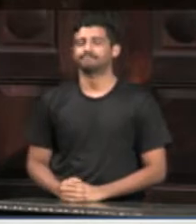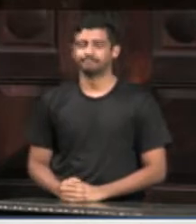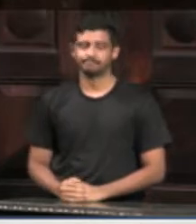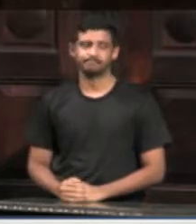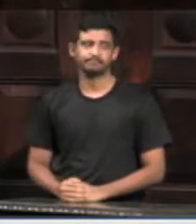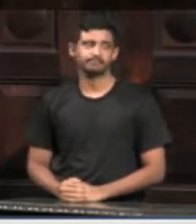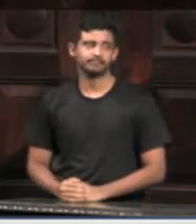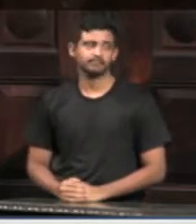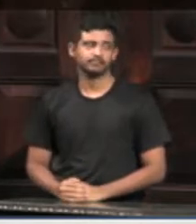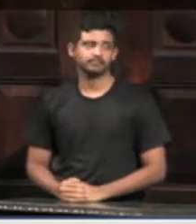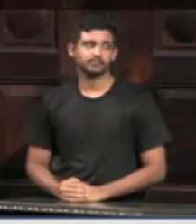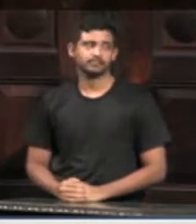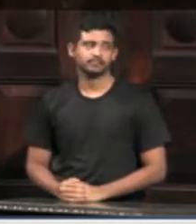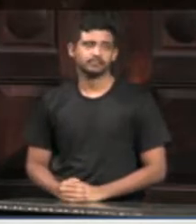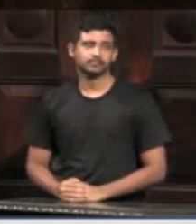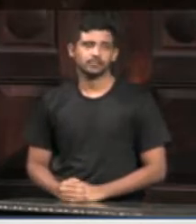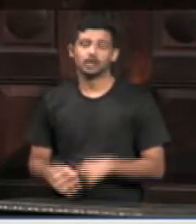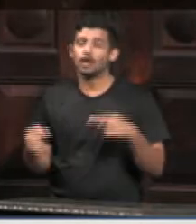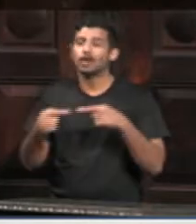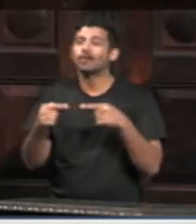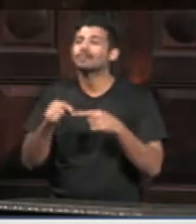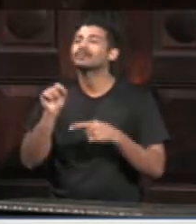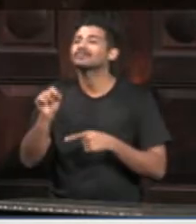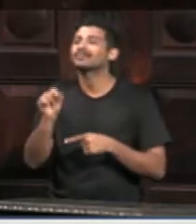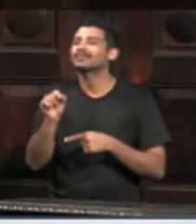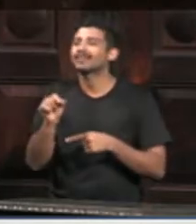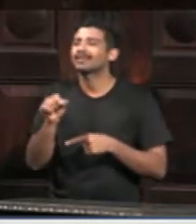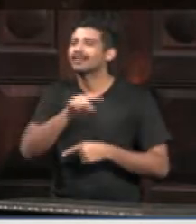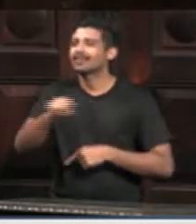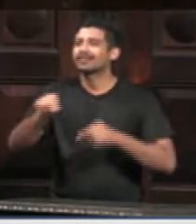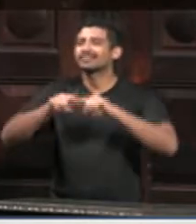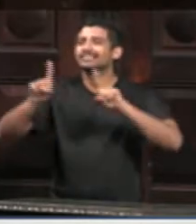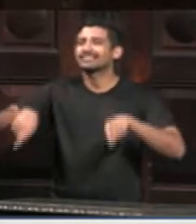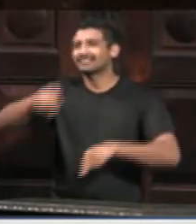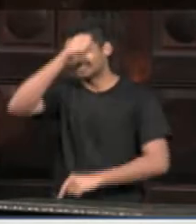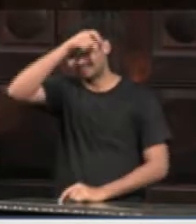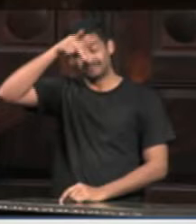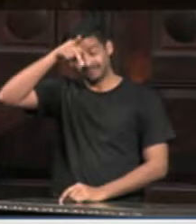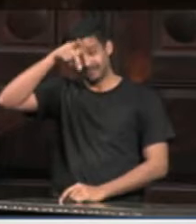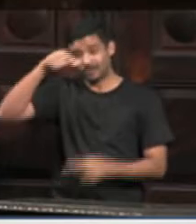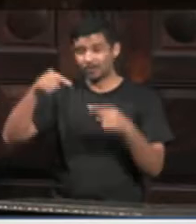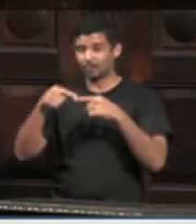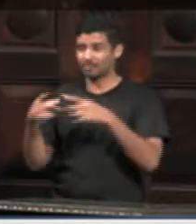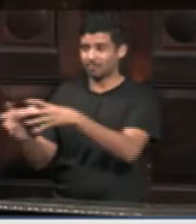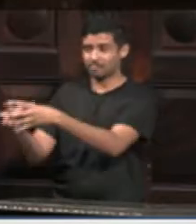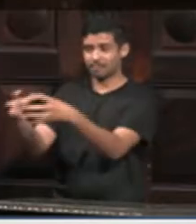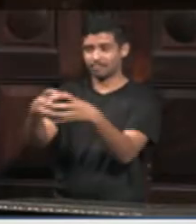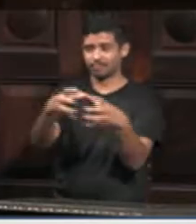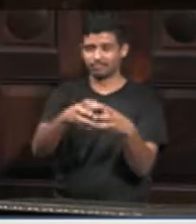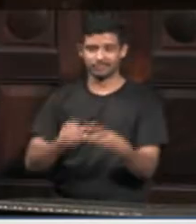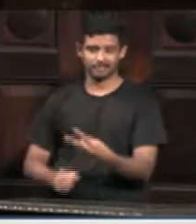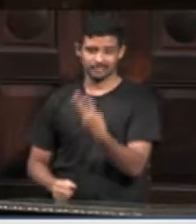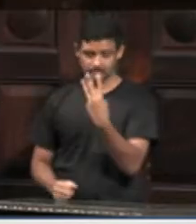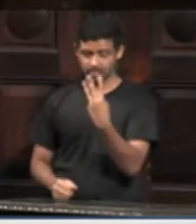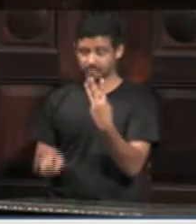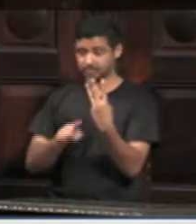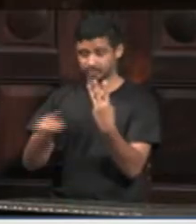Onde estão os servidores dessas 3 unidades? Os servidores